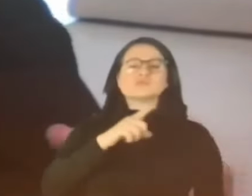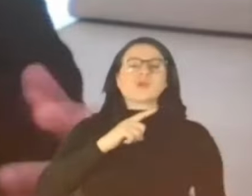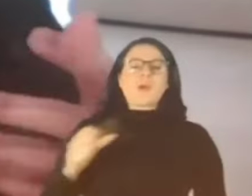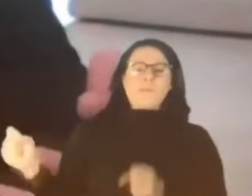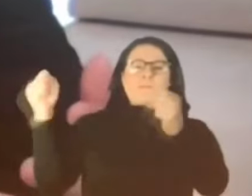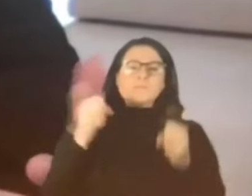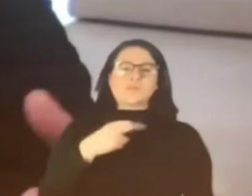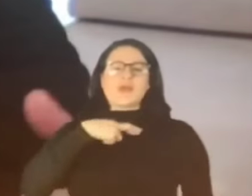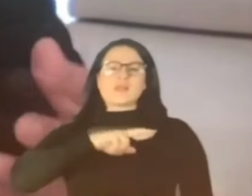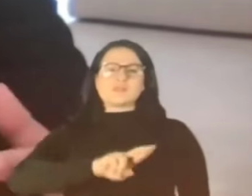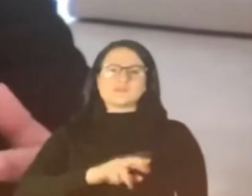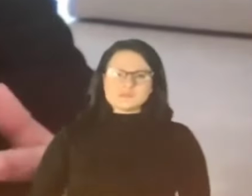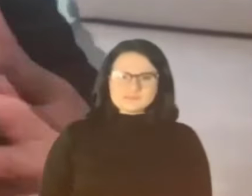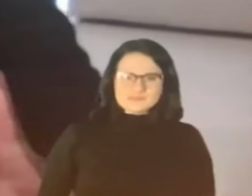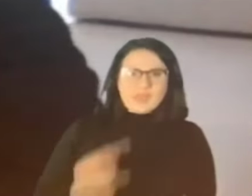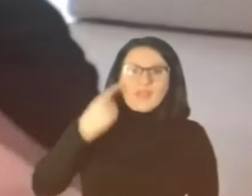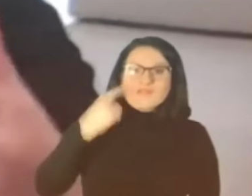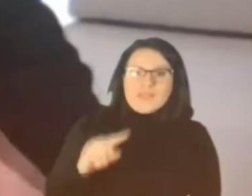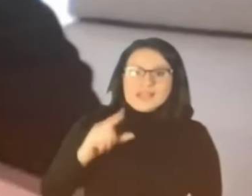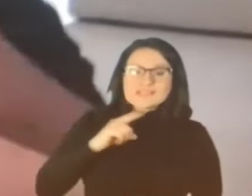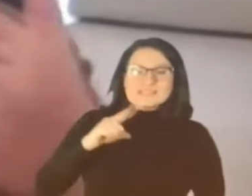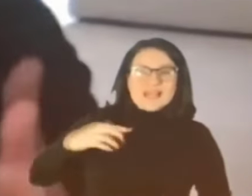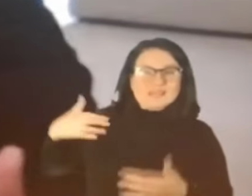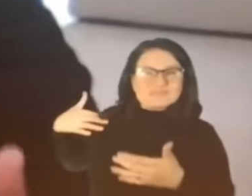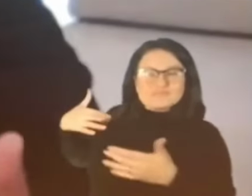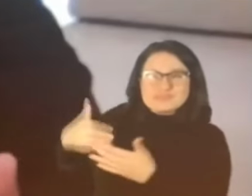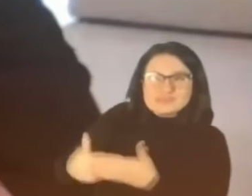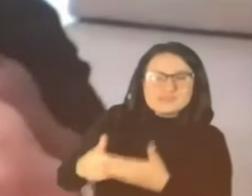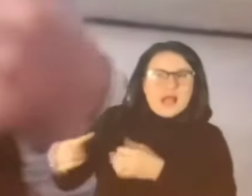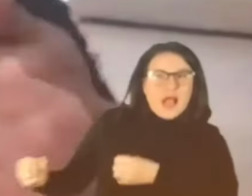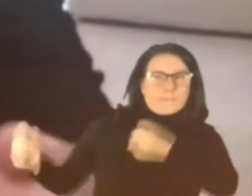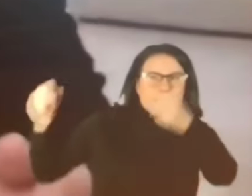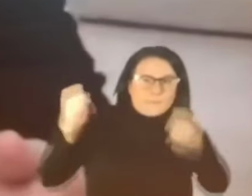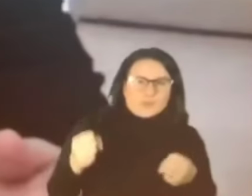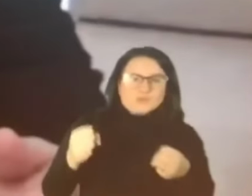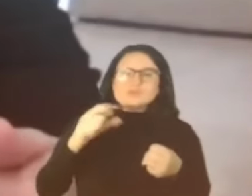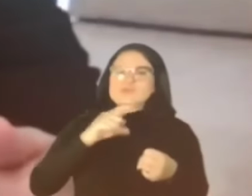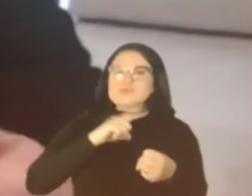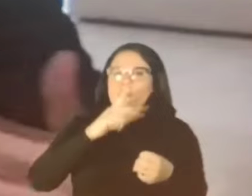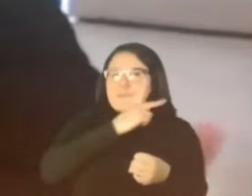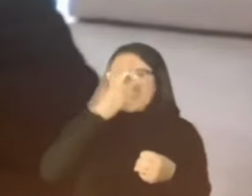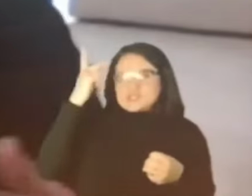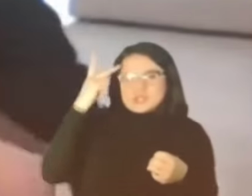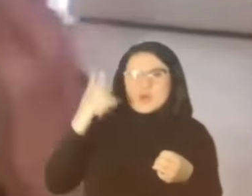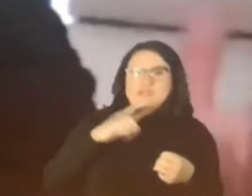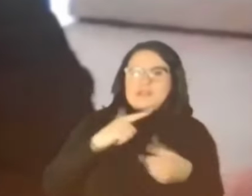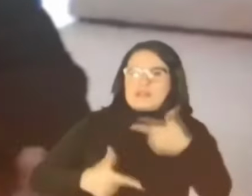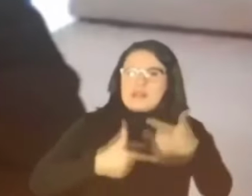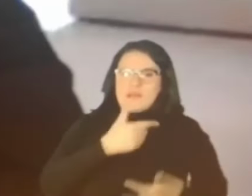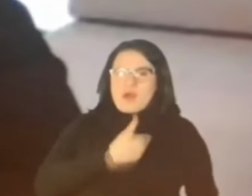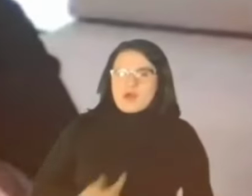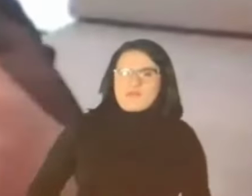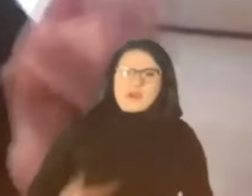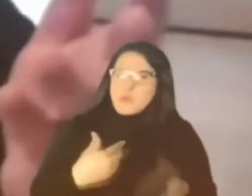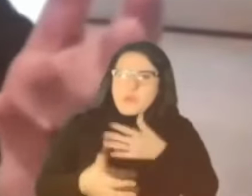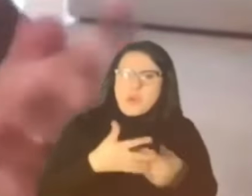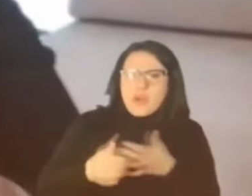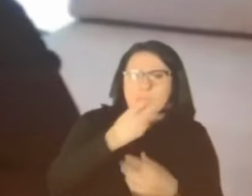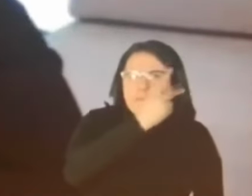a tradição, o conceito de abuso de poder de autoridade, autoridade que é agente público. De repente, qualquer um pode ser